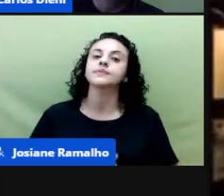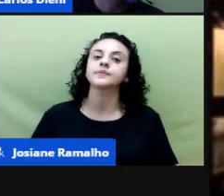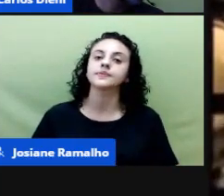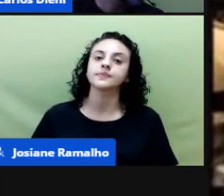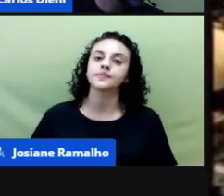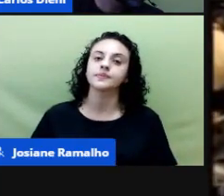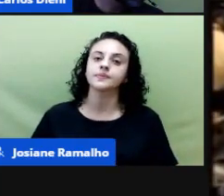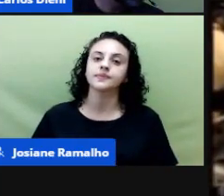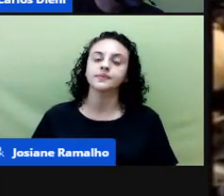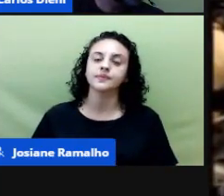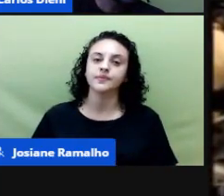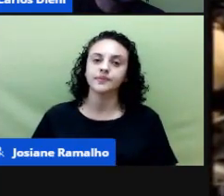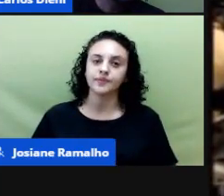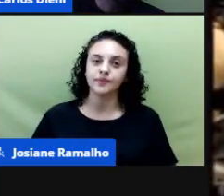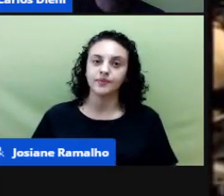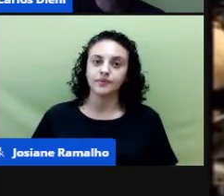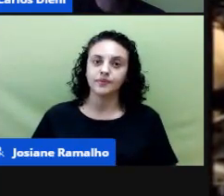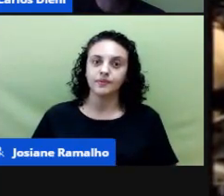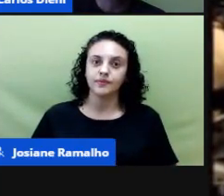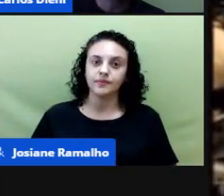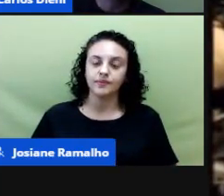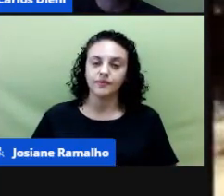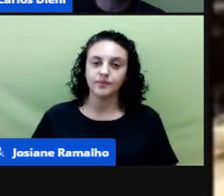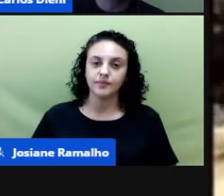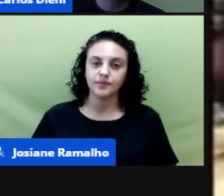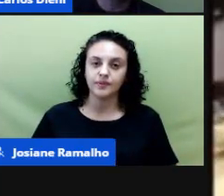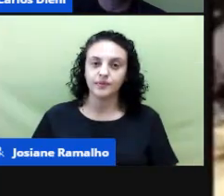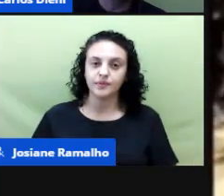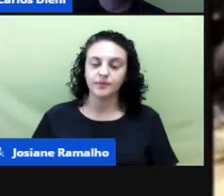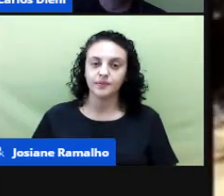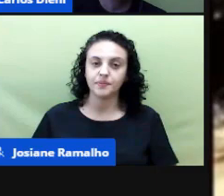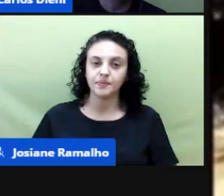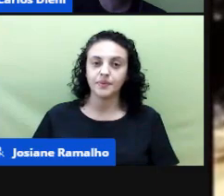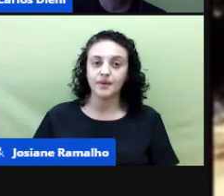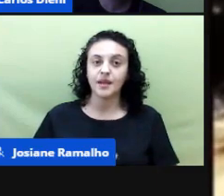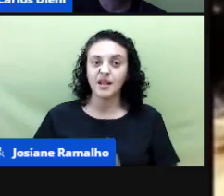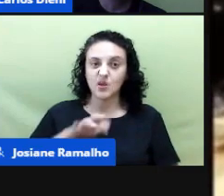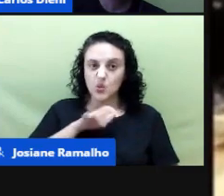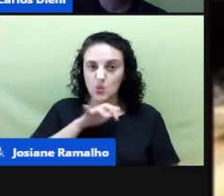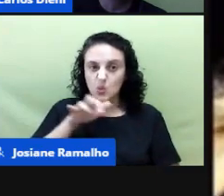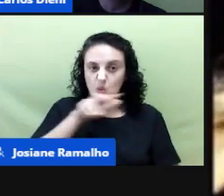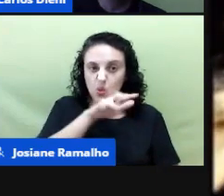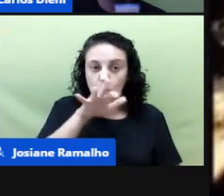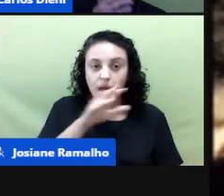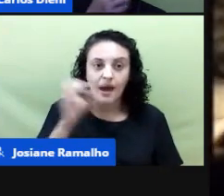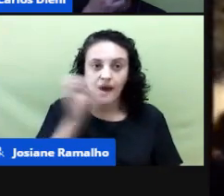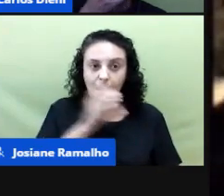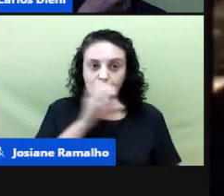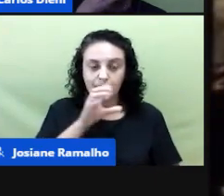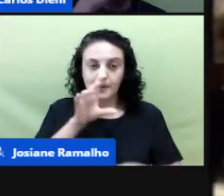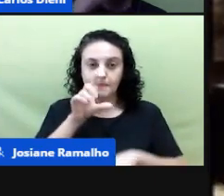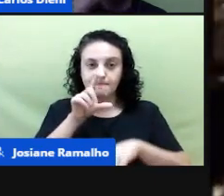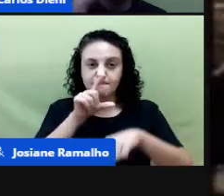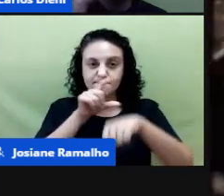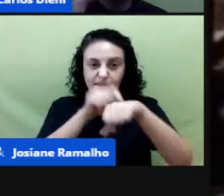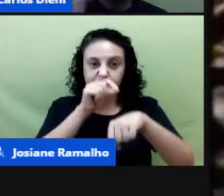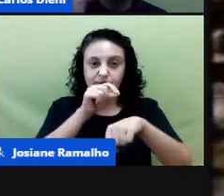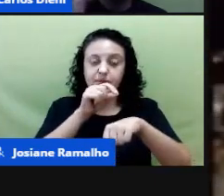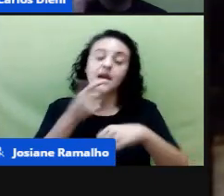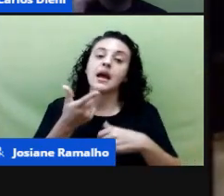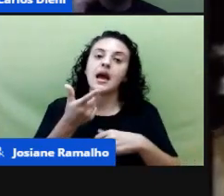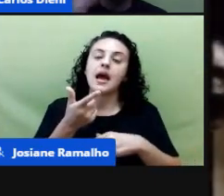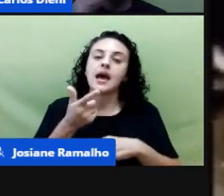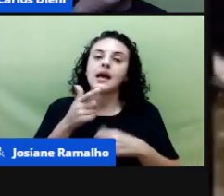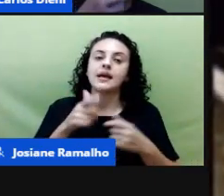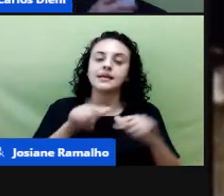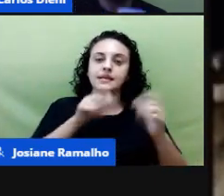Agressiva e facilmente perturbada, ela não demora para atacar. essa criatura noturna e terrestre que caça